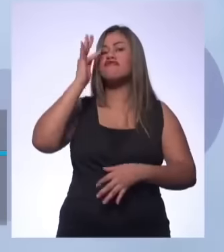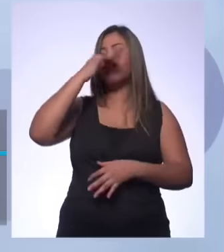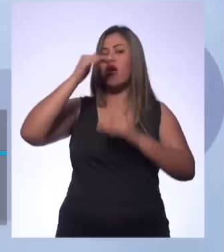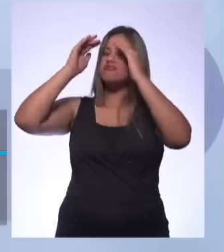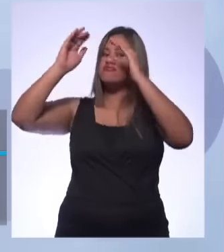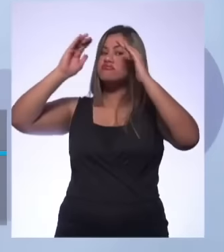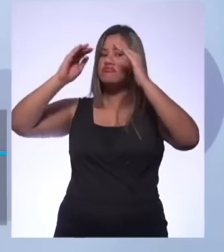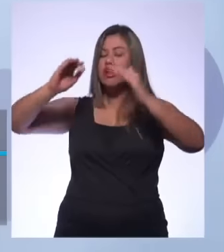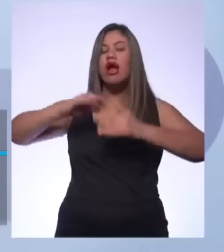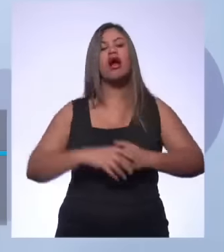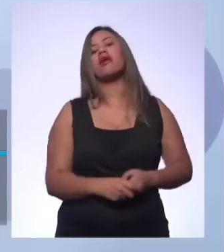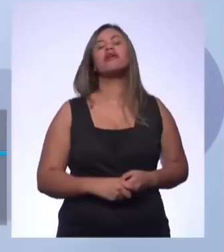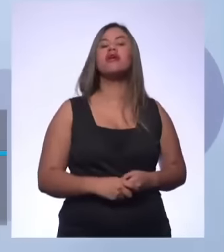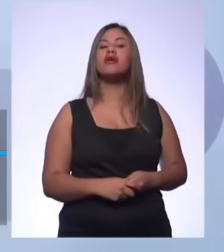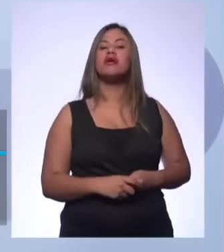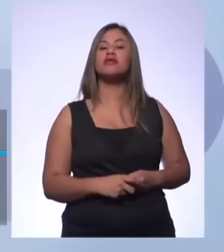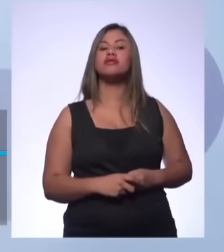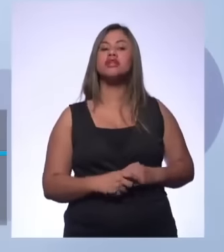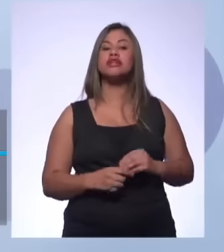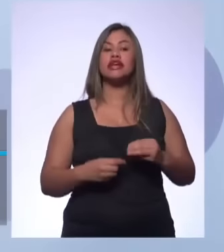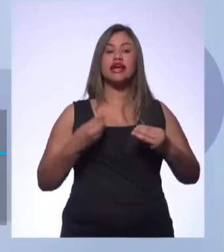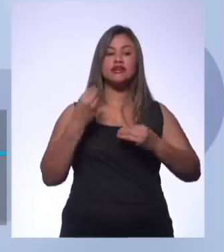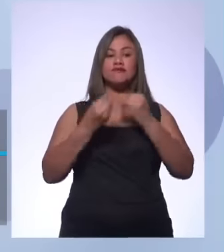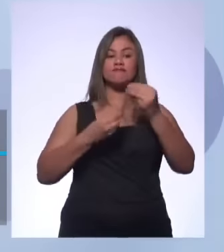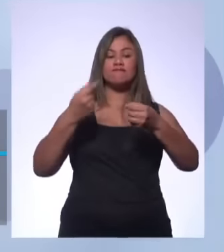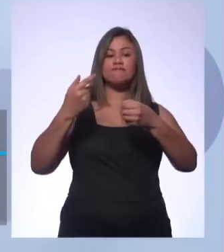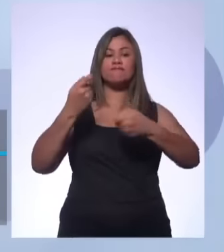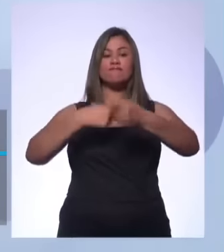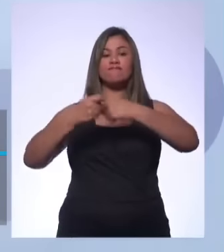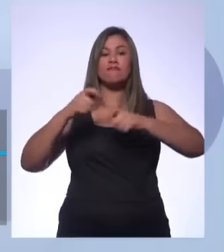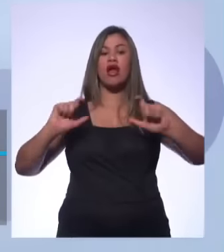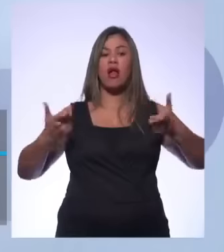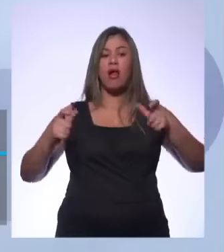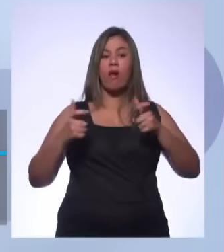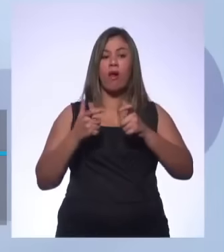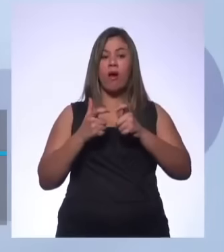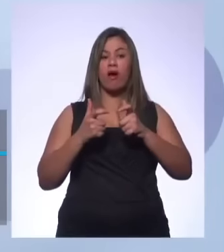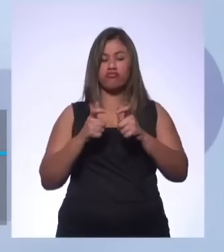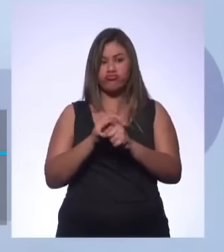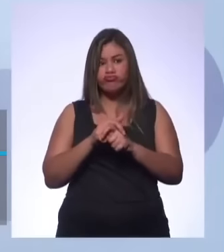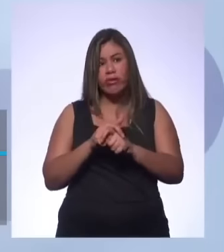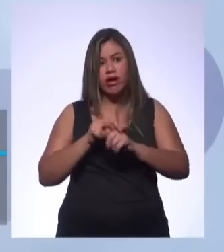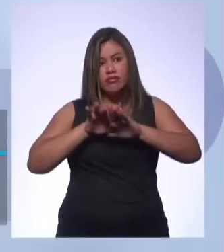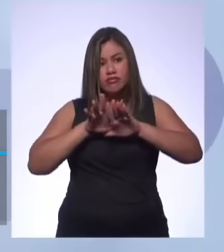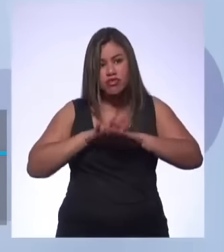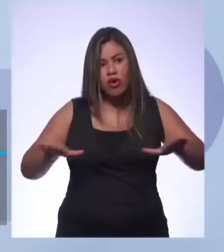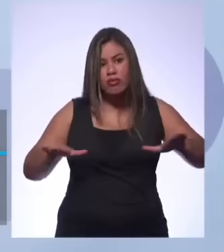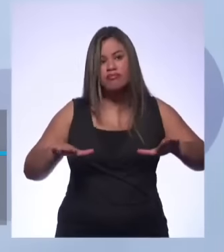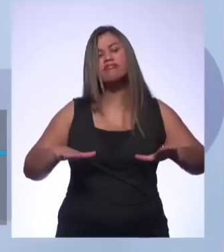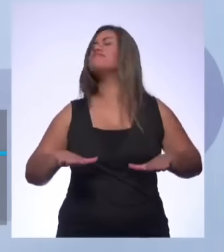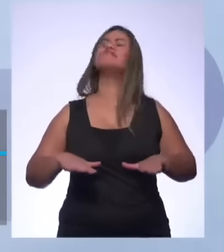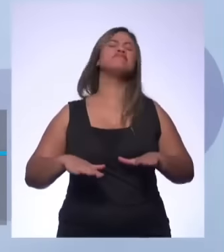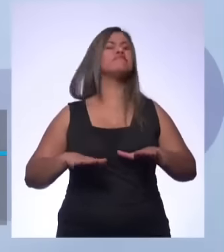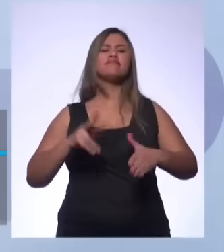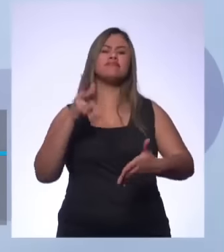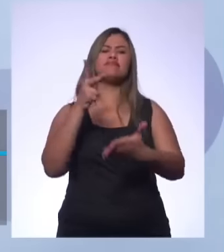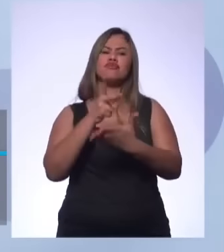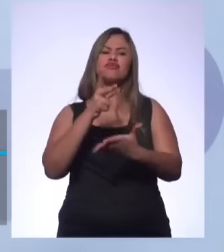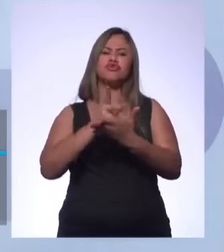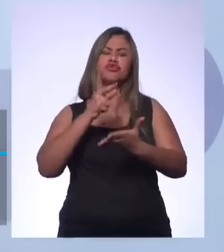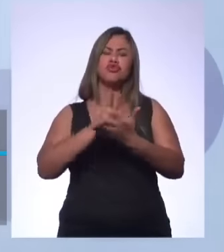certo? O que é importante aqui? Redução do comércio, mas ele não desapareceu. O comércio ainda existia, em menor escala,